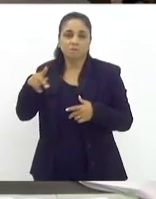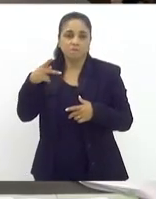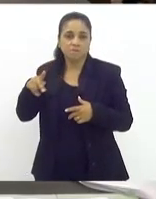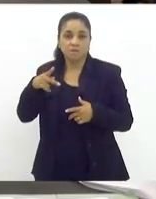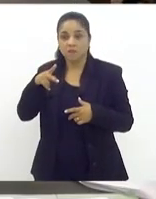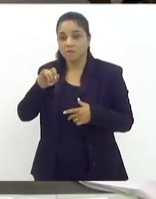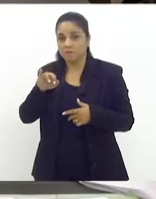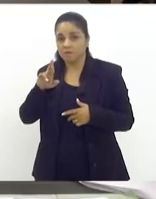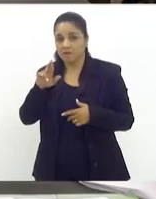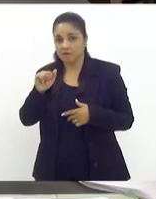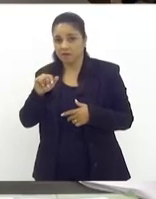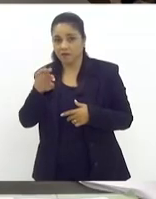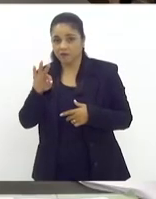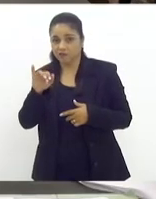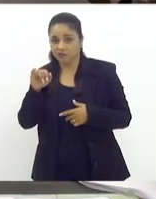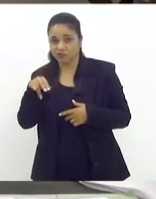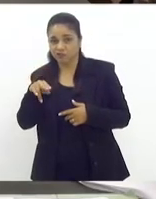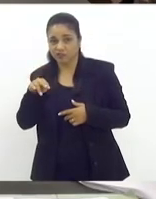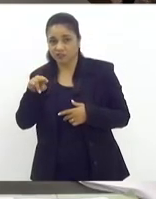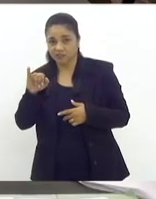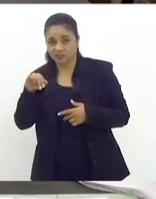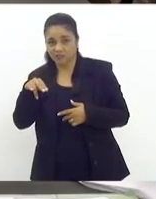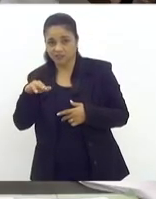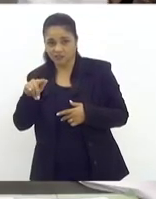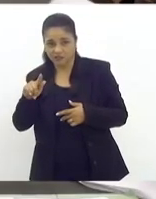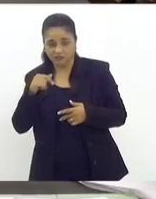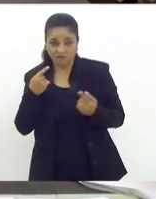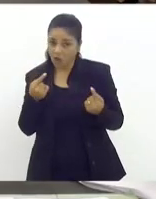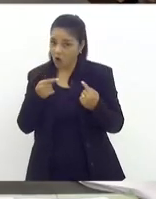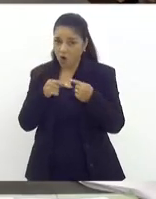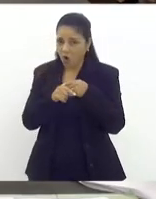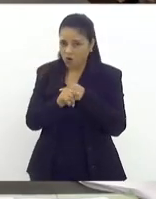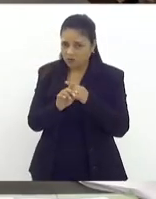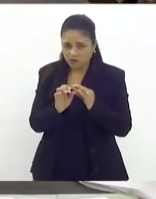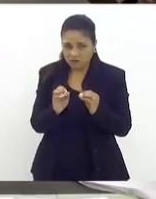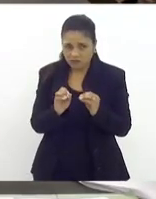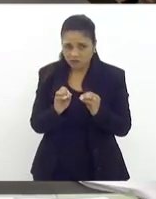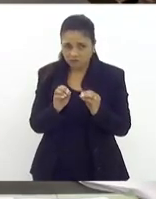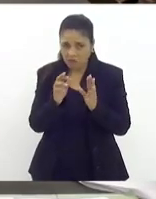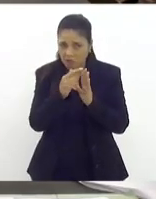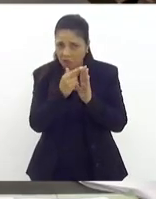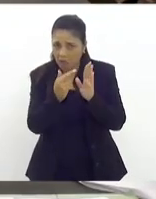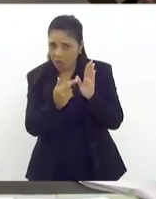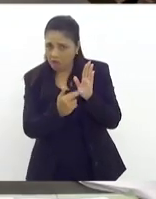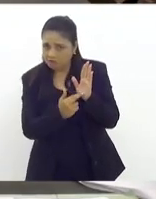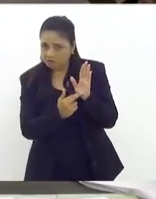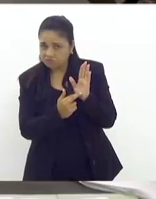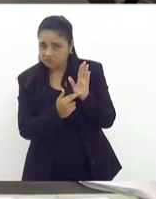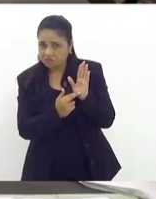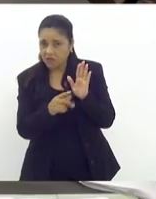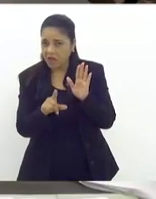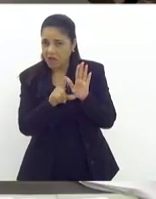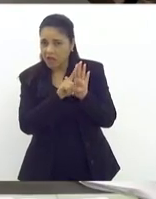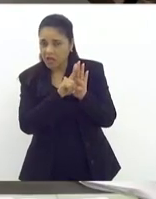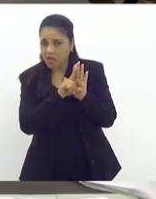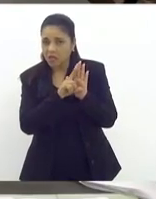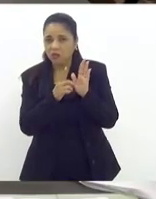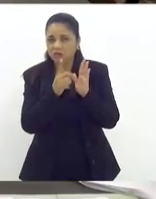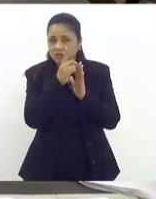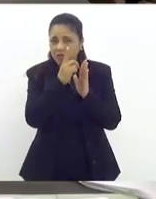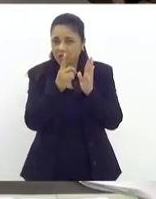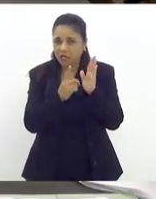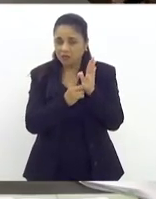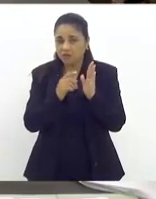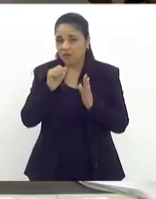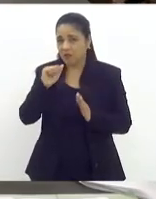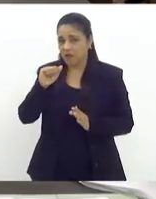Lagoa? Não vai de encontro a algo que esteja regulamentado na lei ou no decreto da APA? Não sei